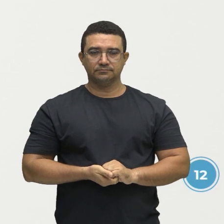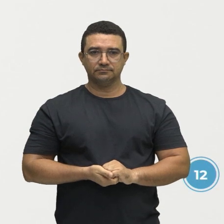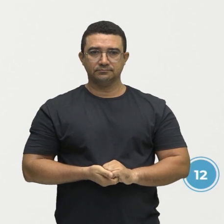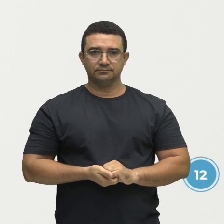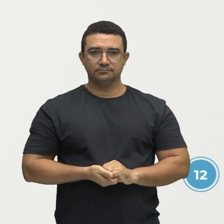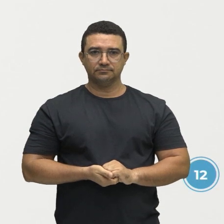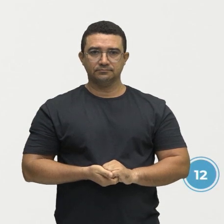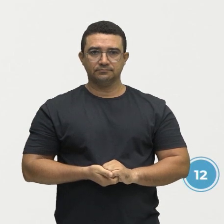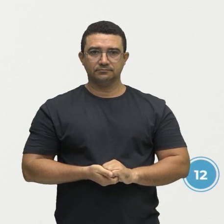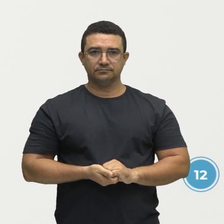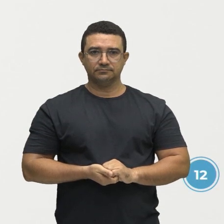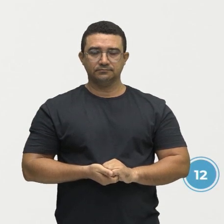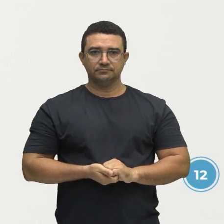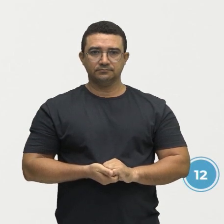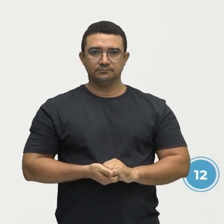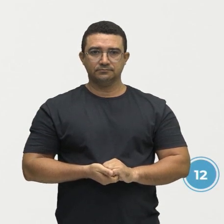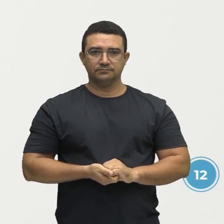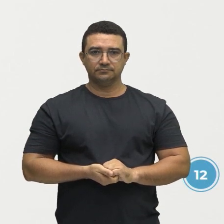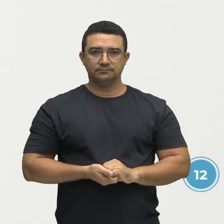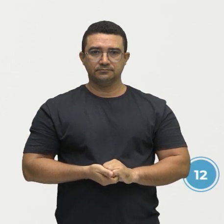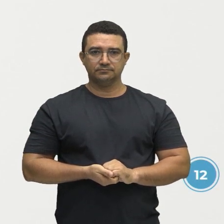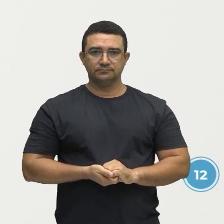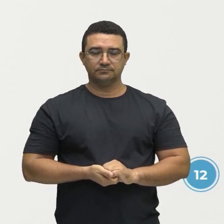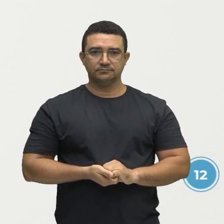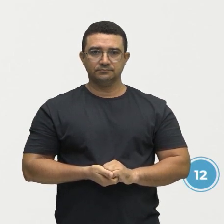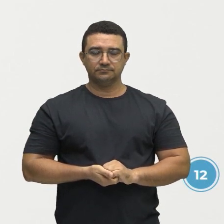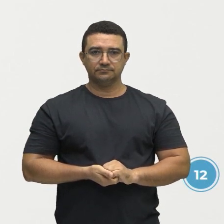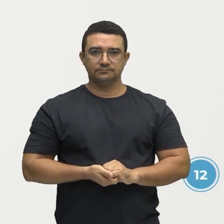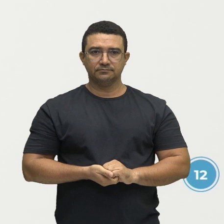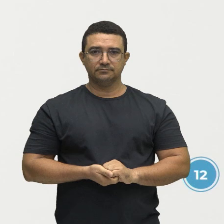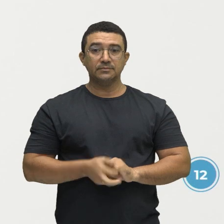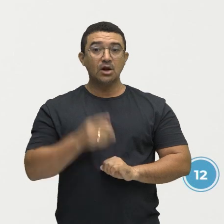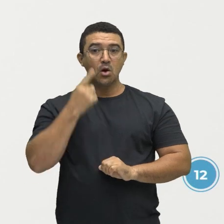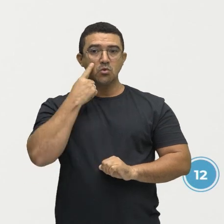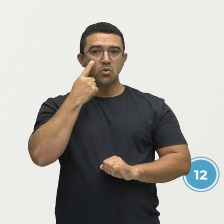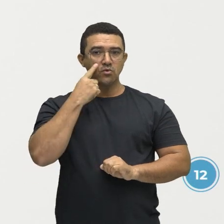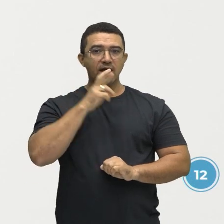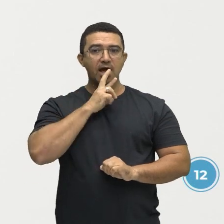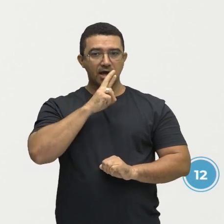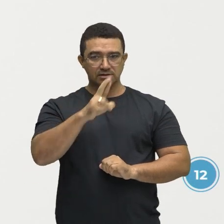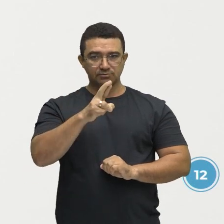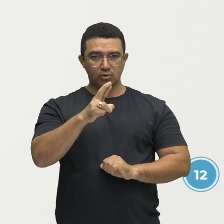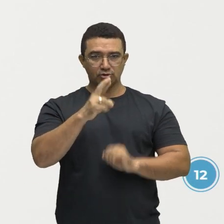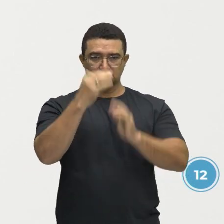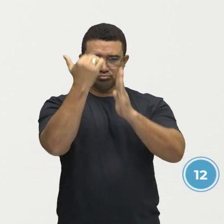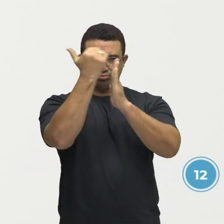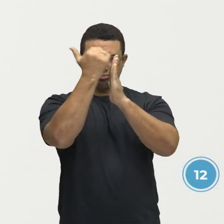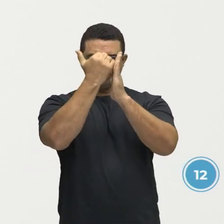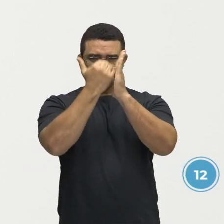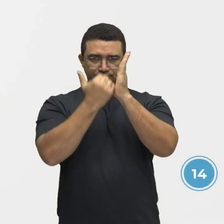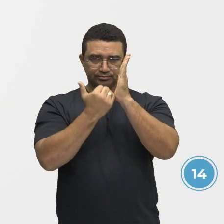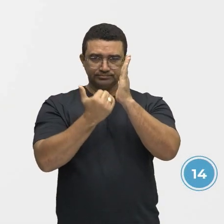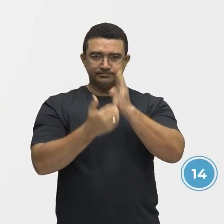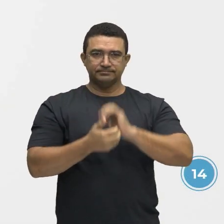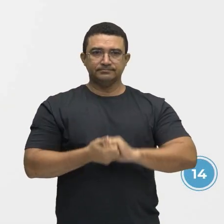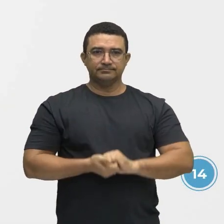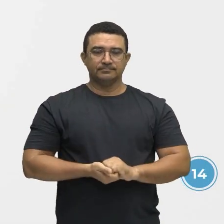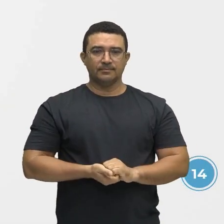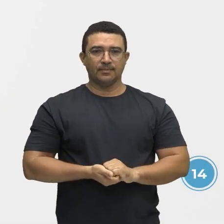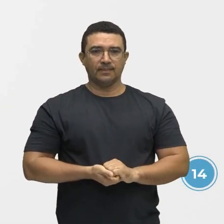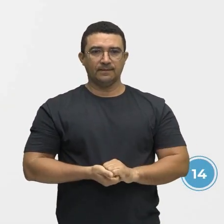logo, dessa primeira questão? Então, vamos ver aqui junto comigo, ok, people?